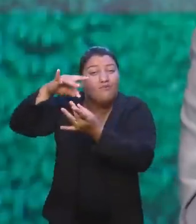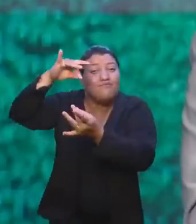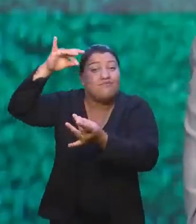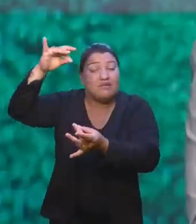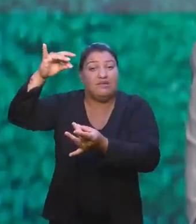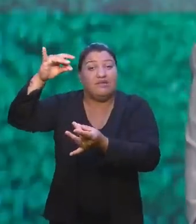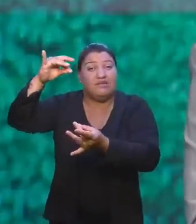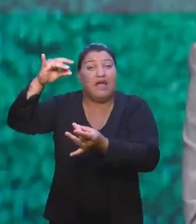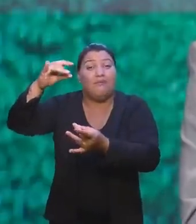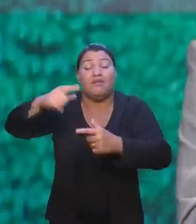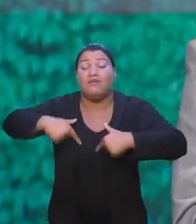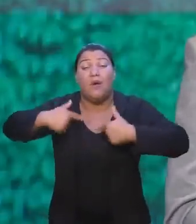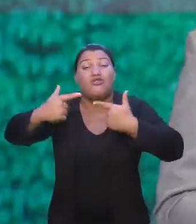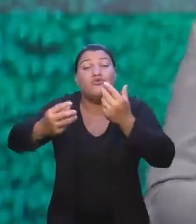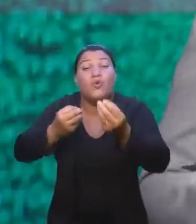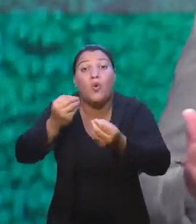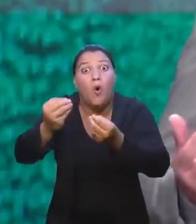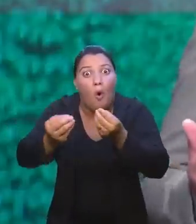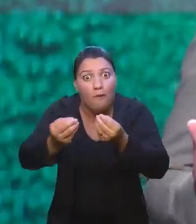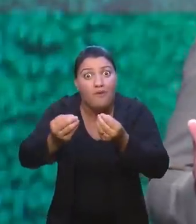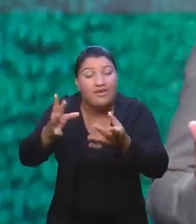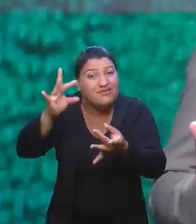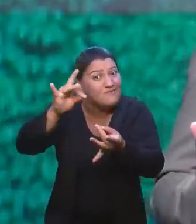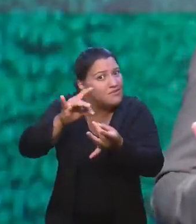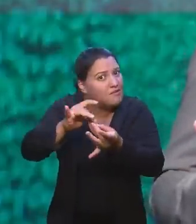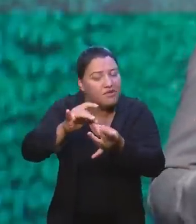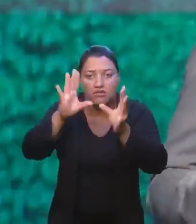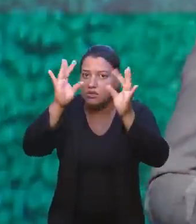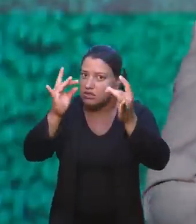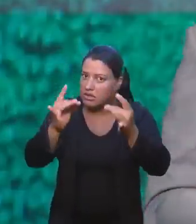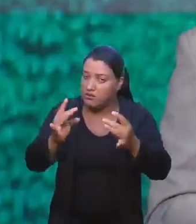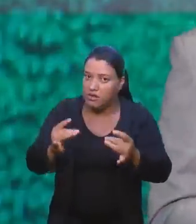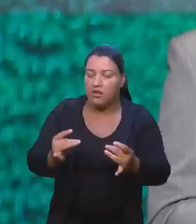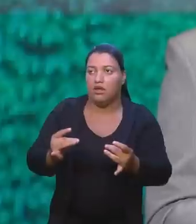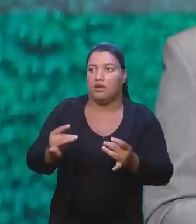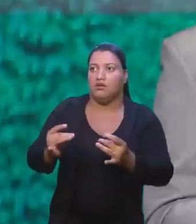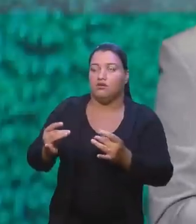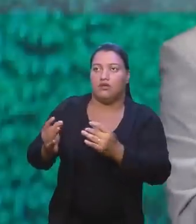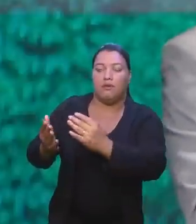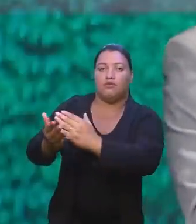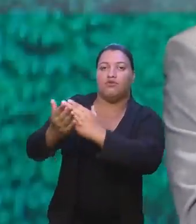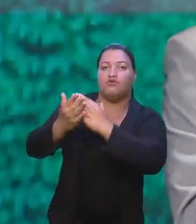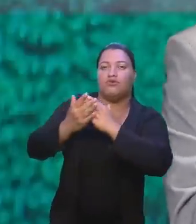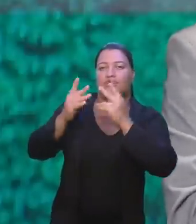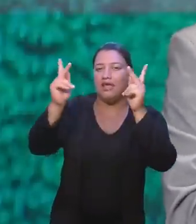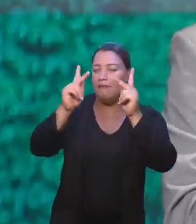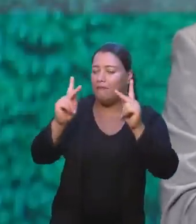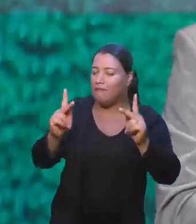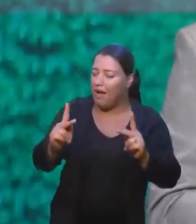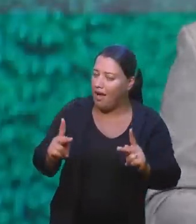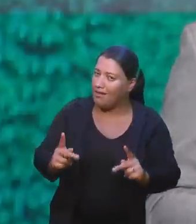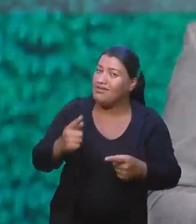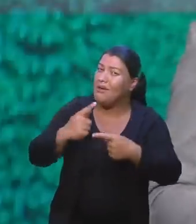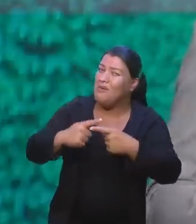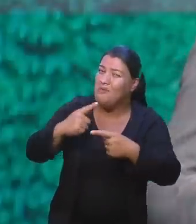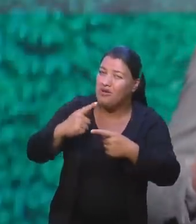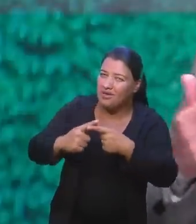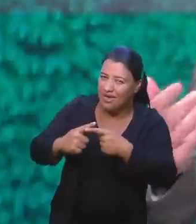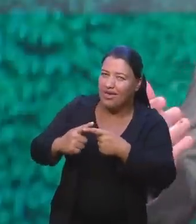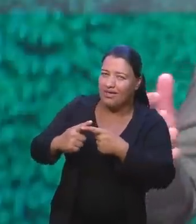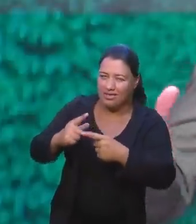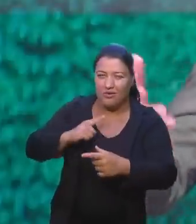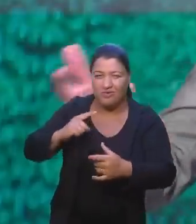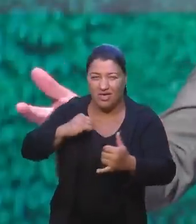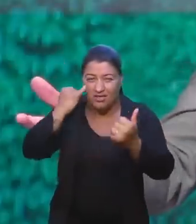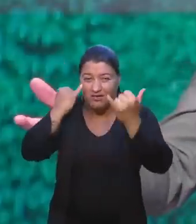e detalhadamente, é um alento para nós, a fim de que, através dessas informações, possamos